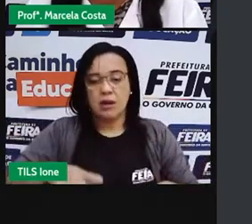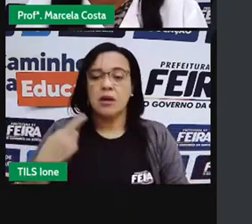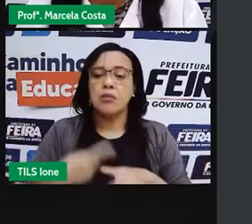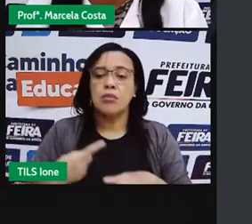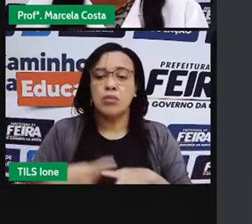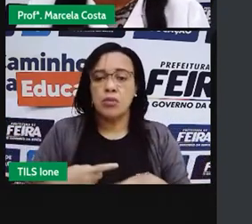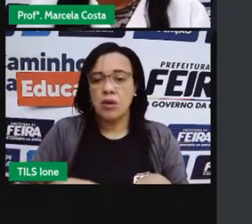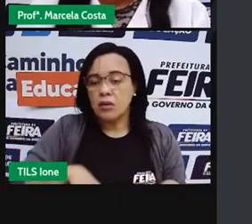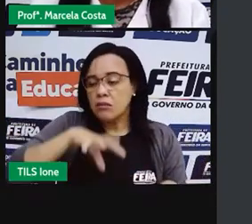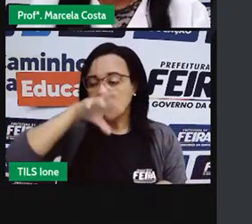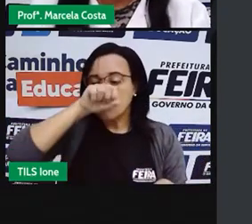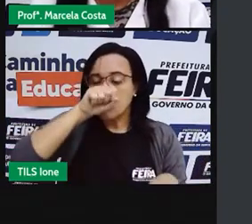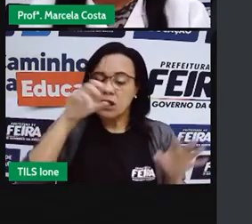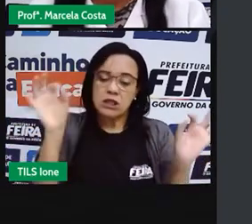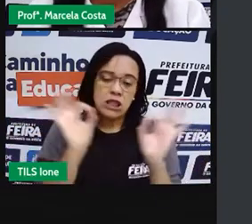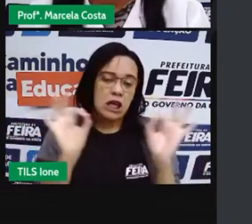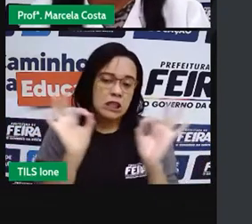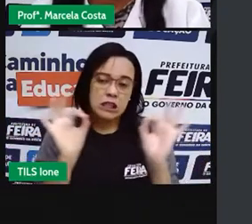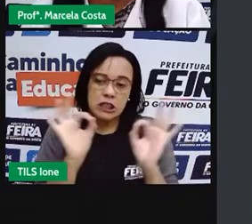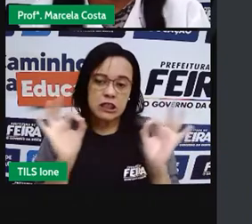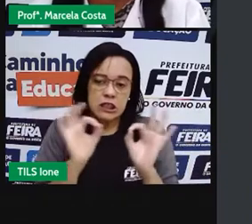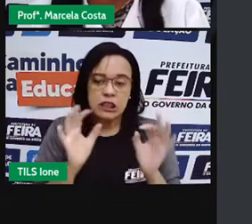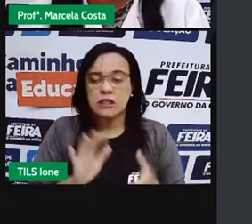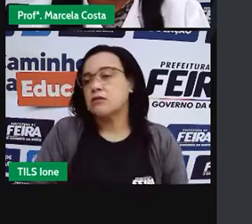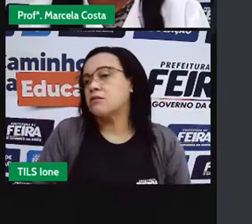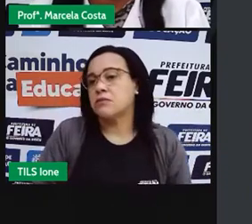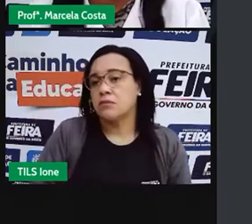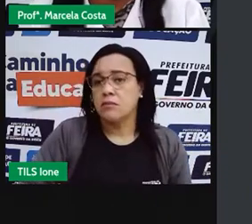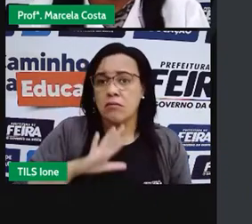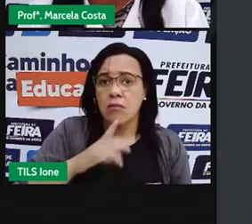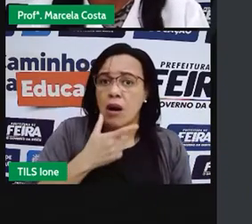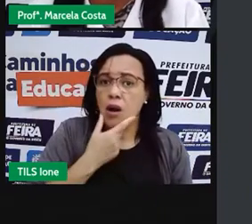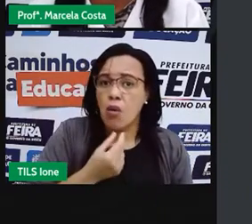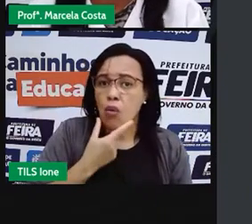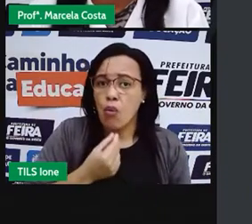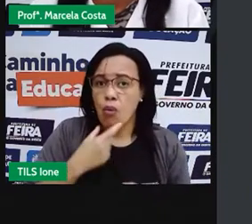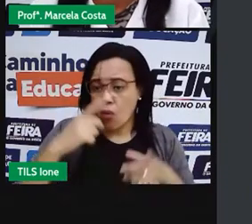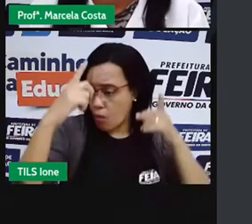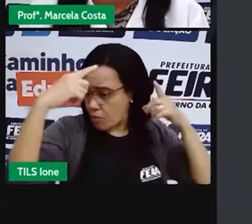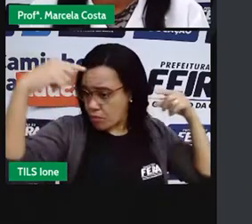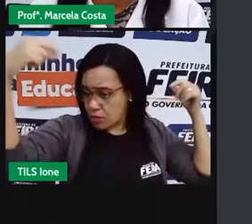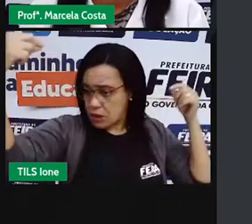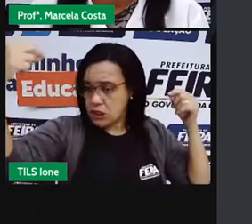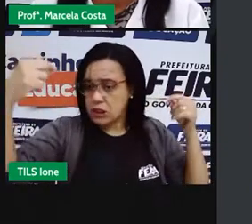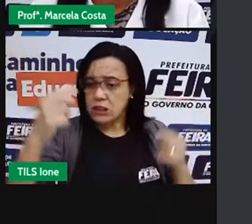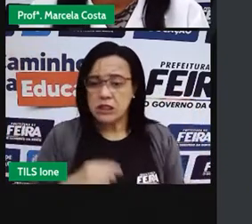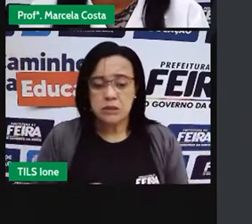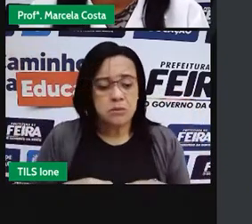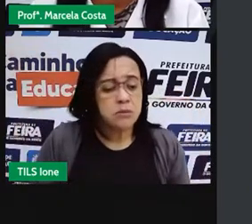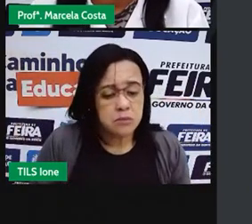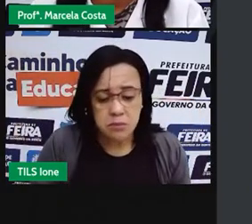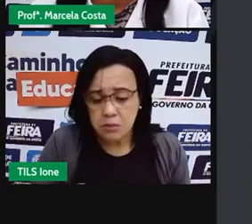filha. E como o príncipe teve coragem de chegar perto dela?